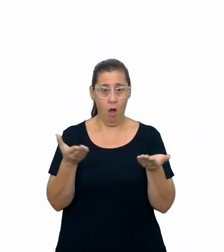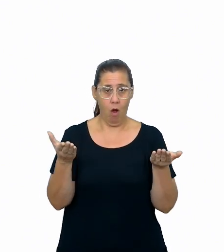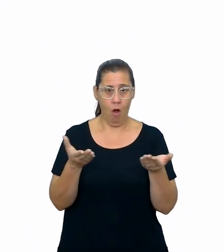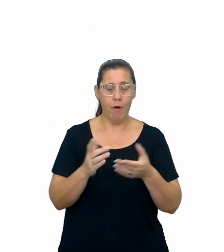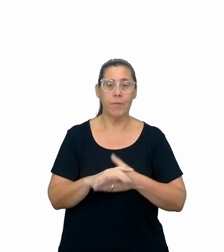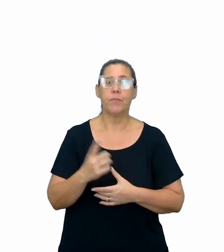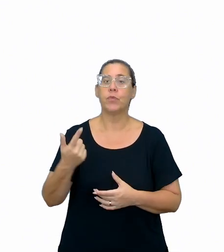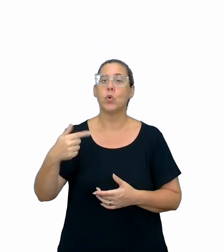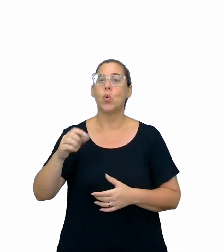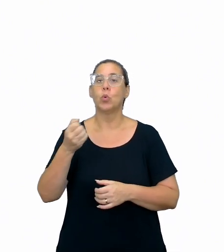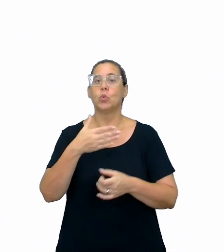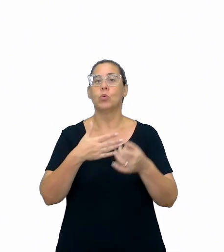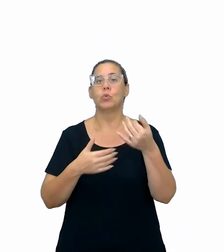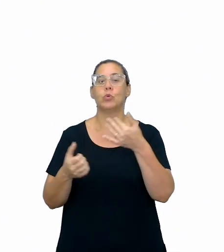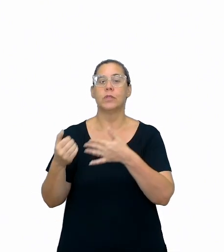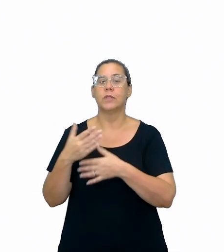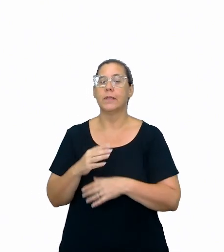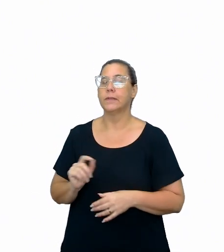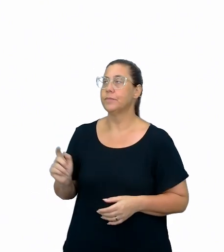no próximo slide.